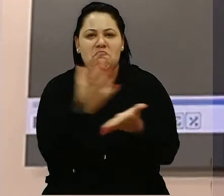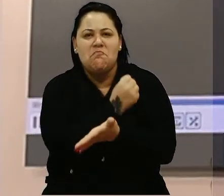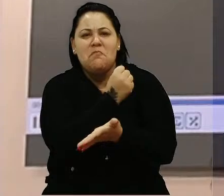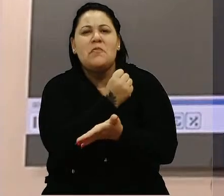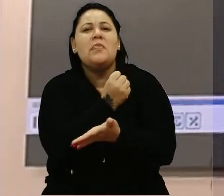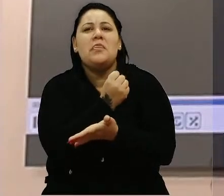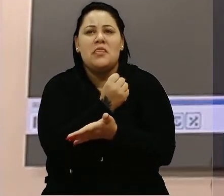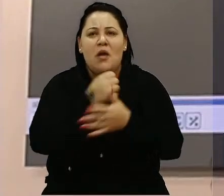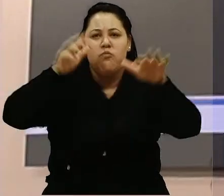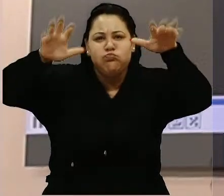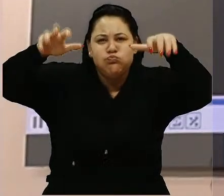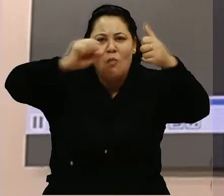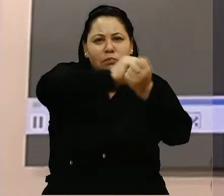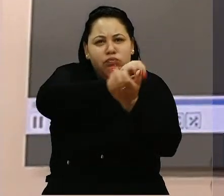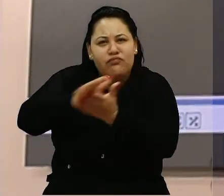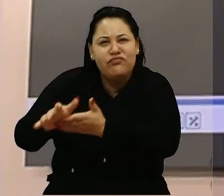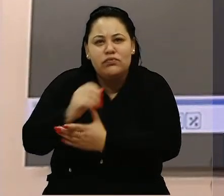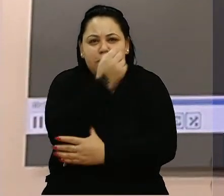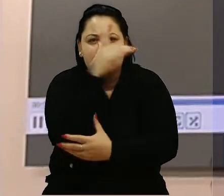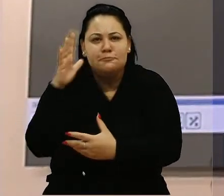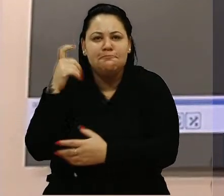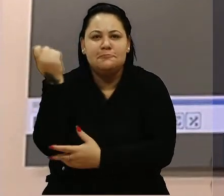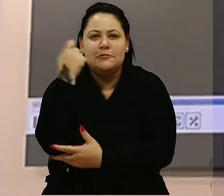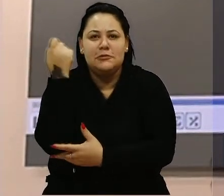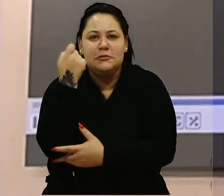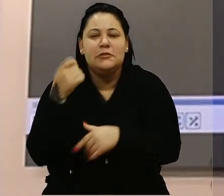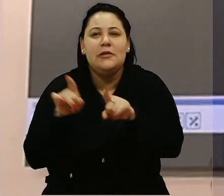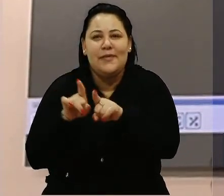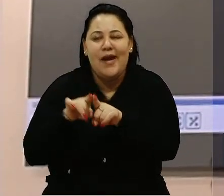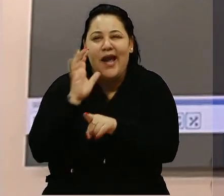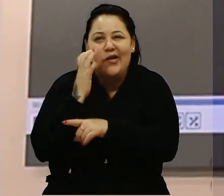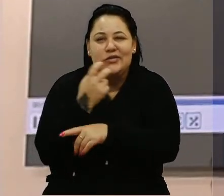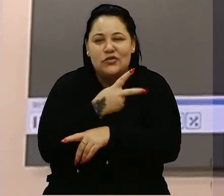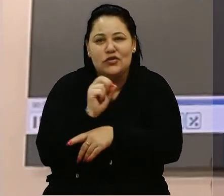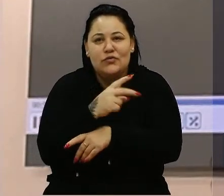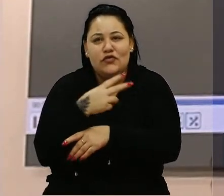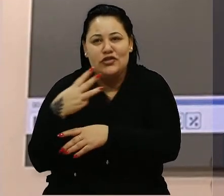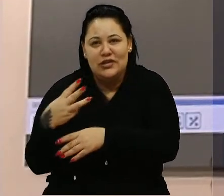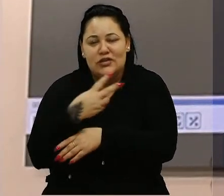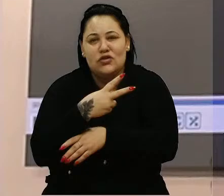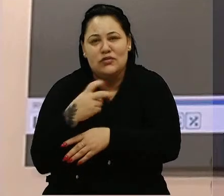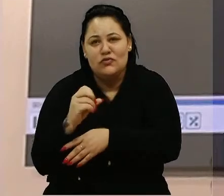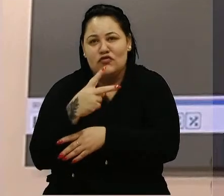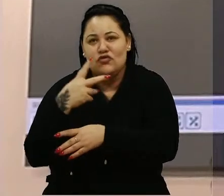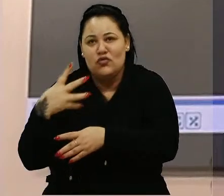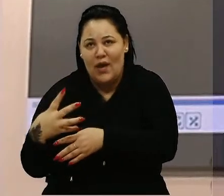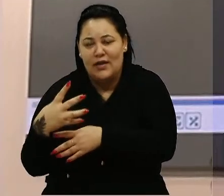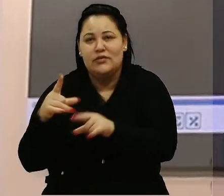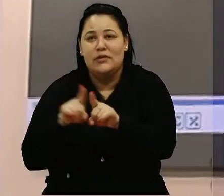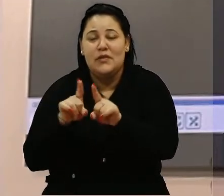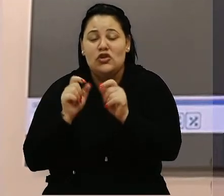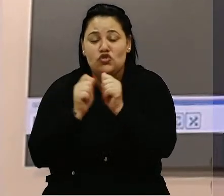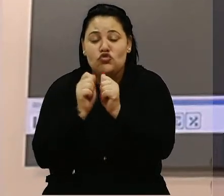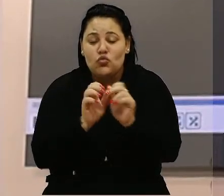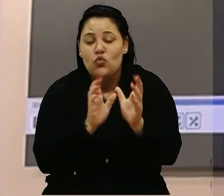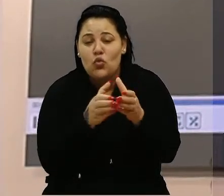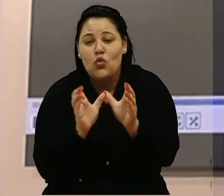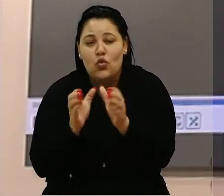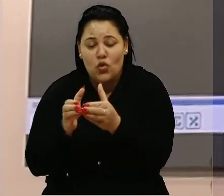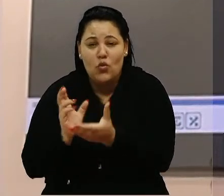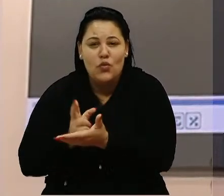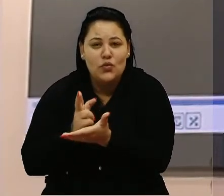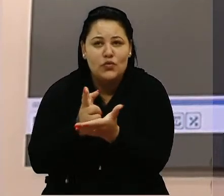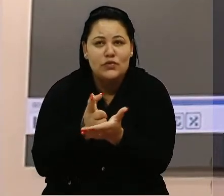desastres naturais, incluindo as enchentes de 2023 e 2024. Junto com sua equipe, ele esteve na linha de